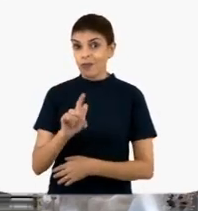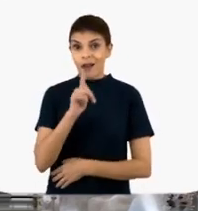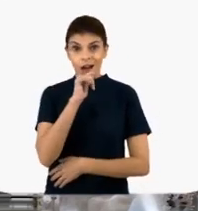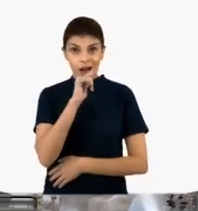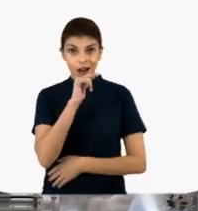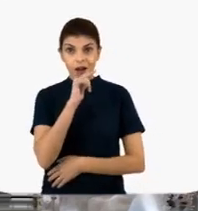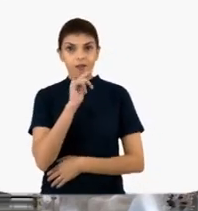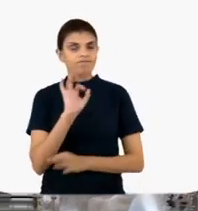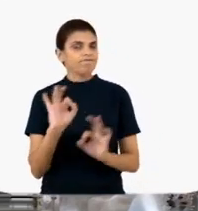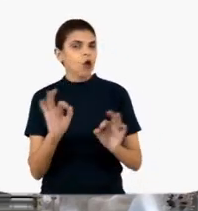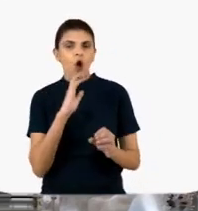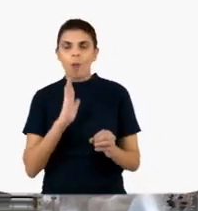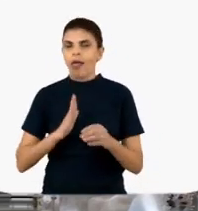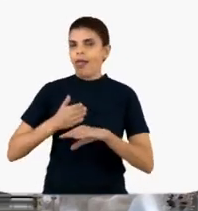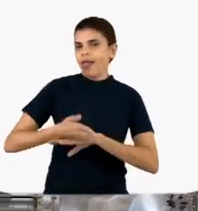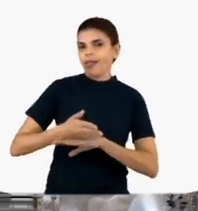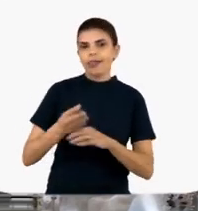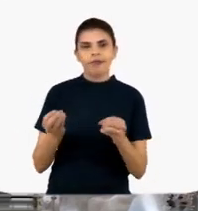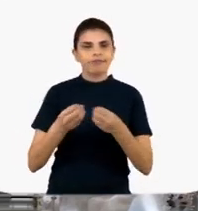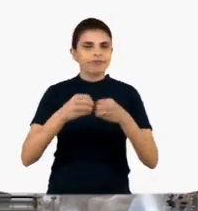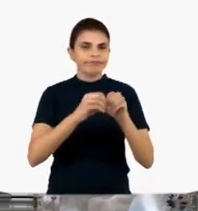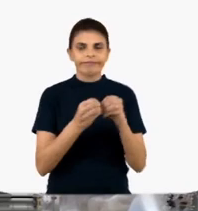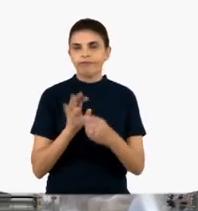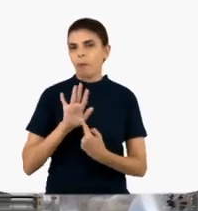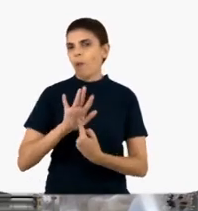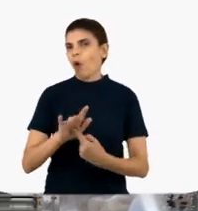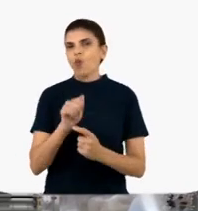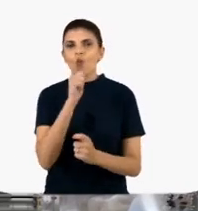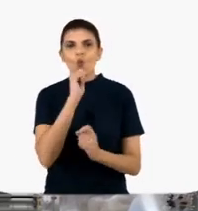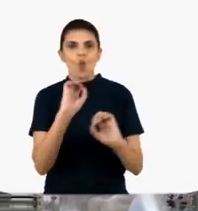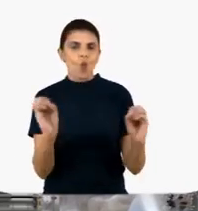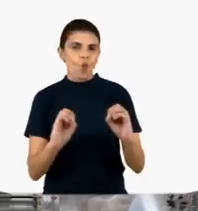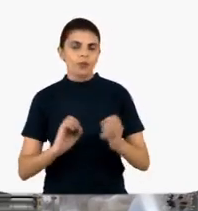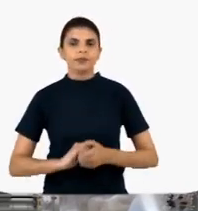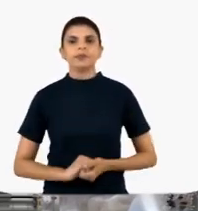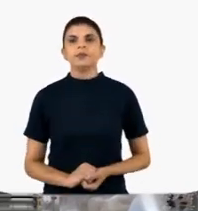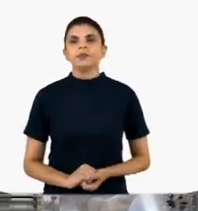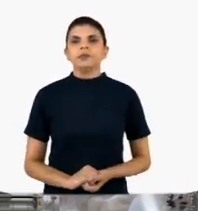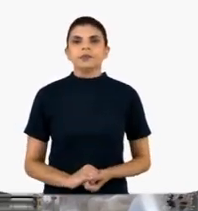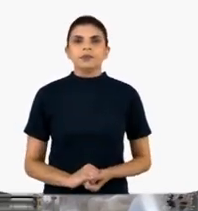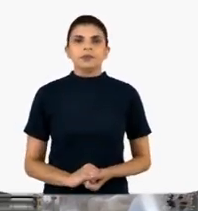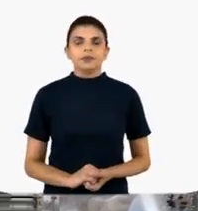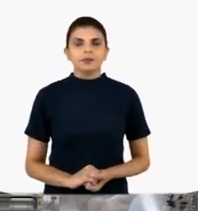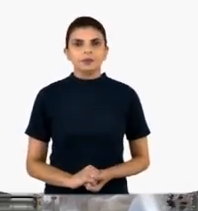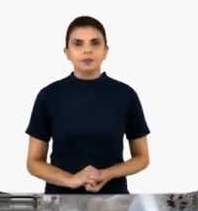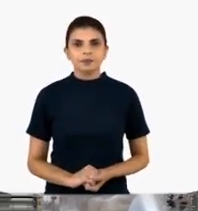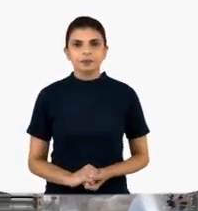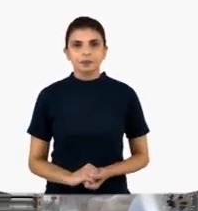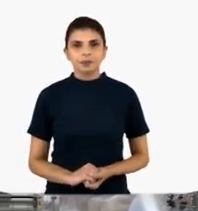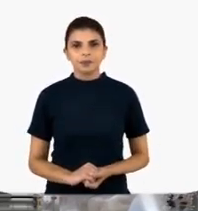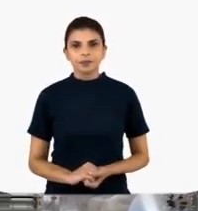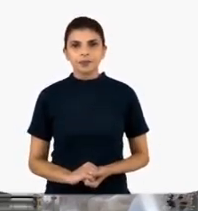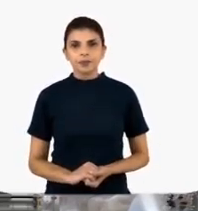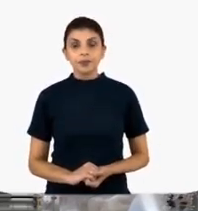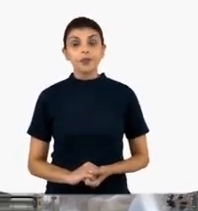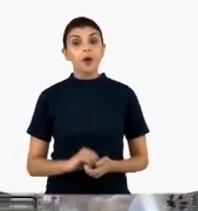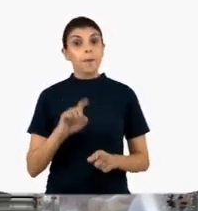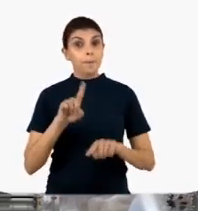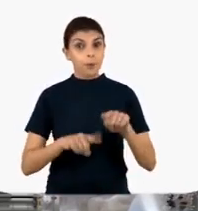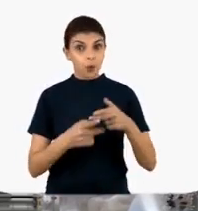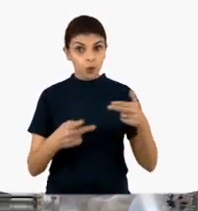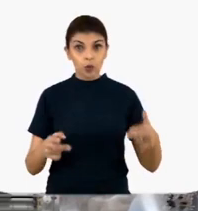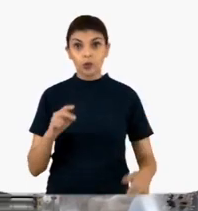não tem água, não tem veículo para que um micro-organismo possa contaminar a nossa amostra. Depois, um